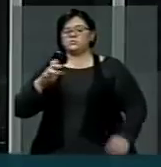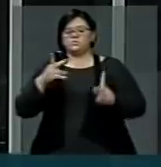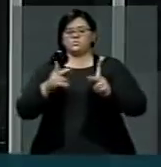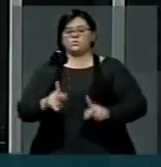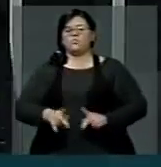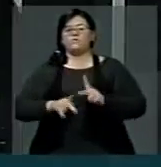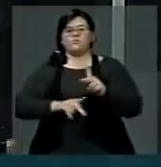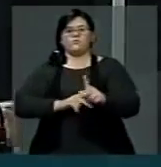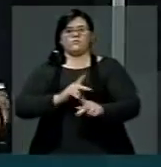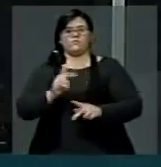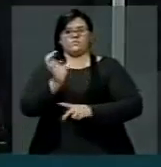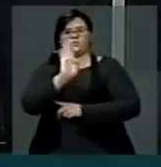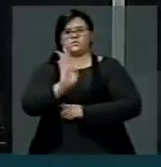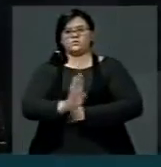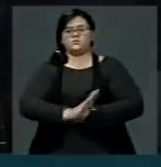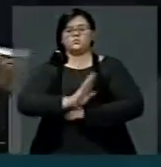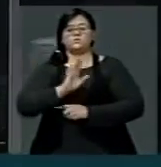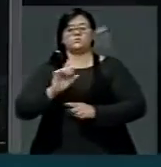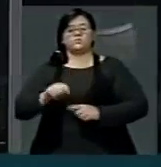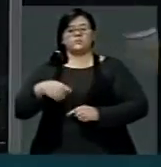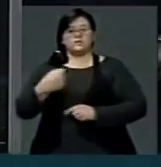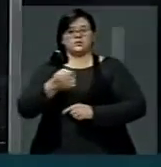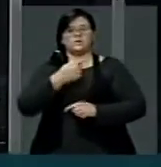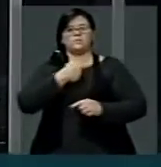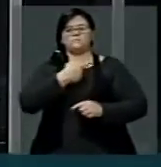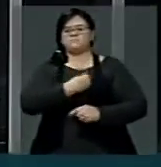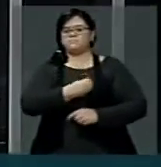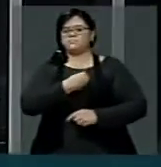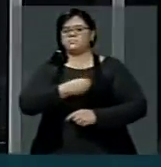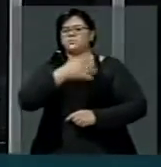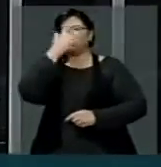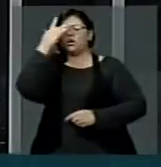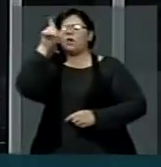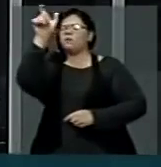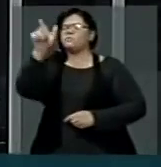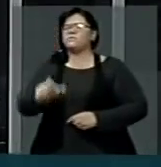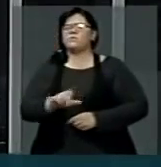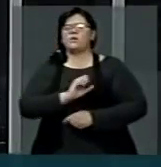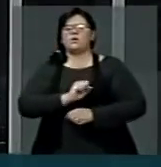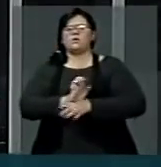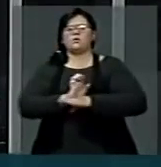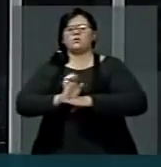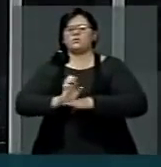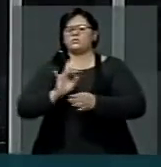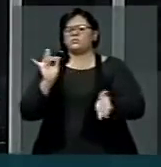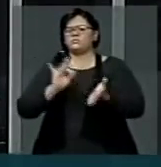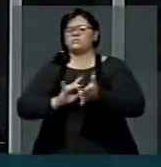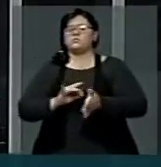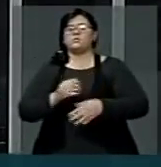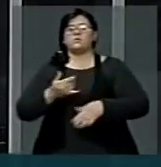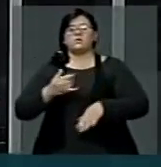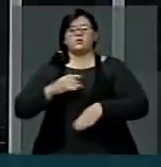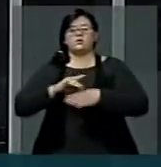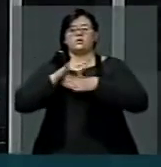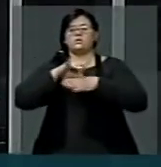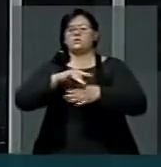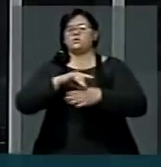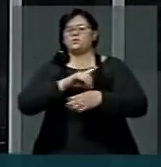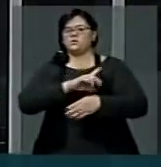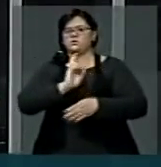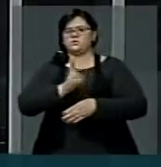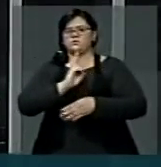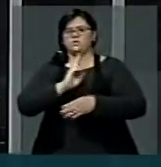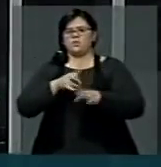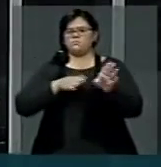destacar a posição da nossa presidenta como uma estadista, uma líder que tem a capacidade de nos liderar